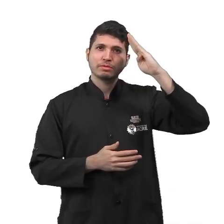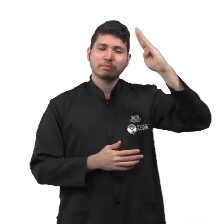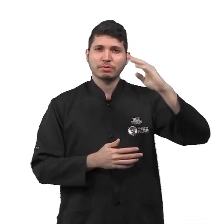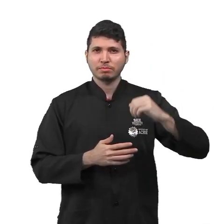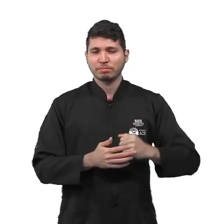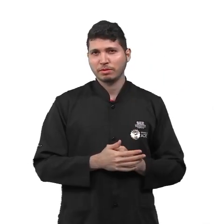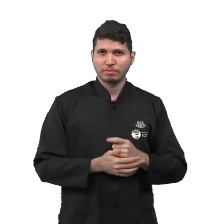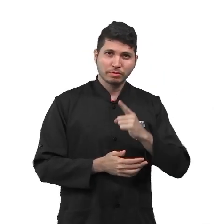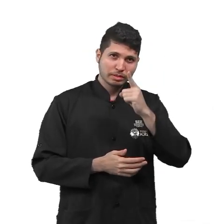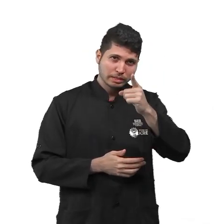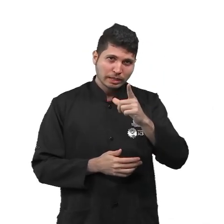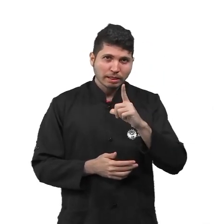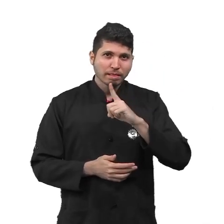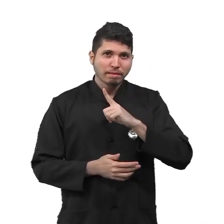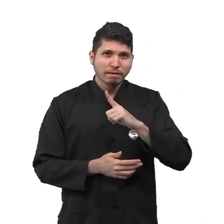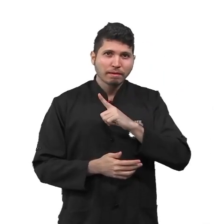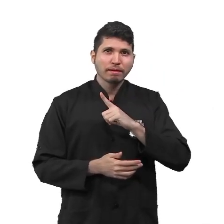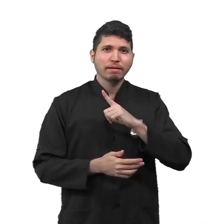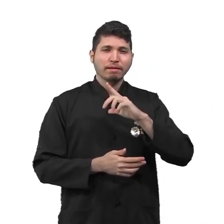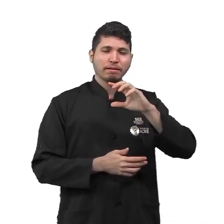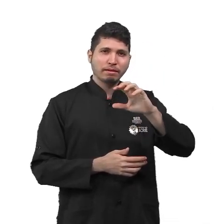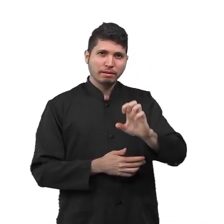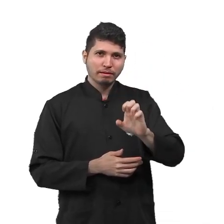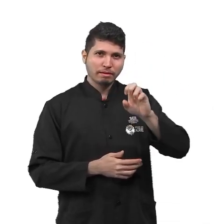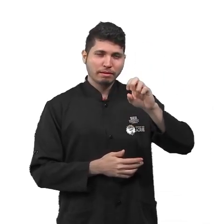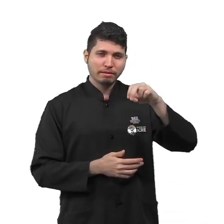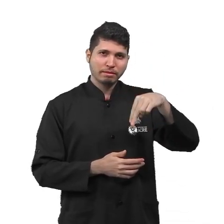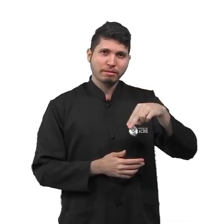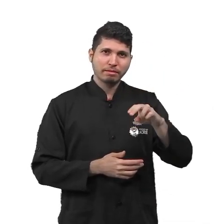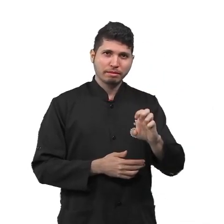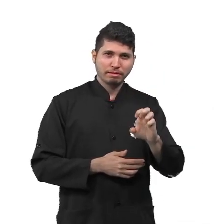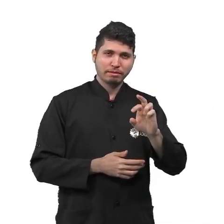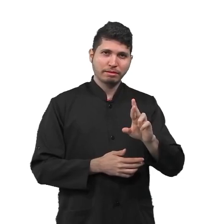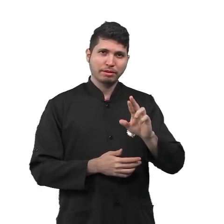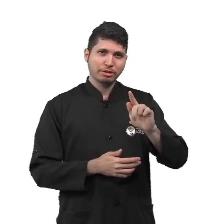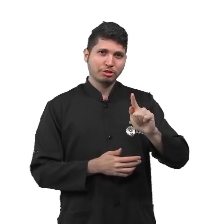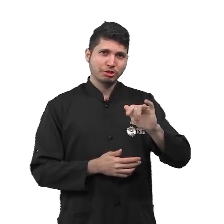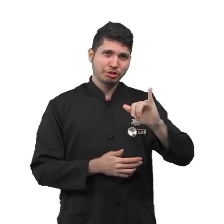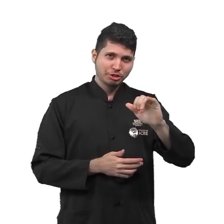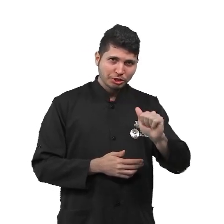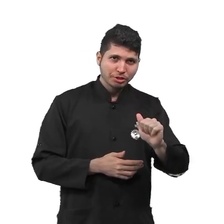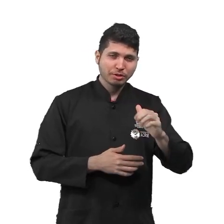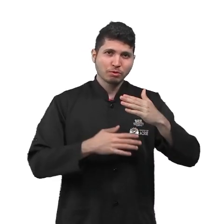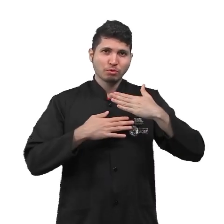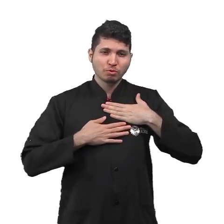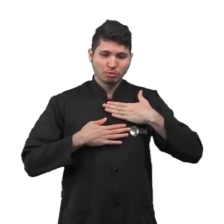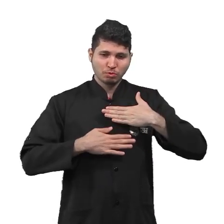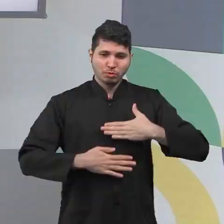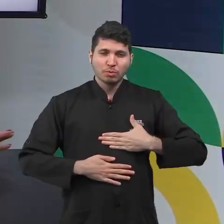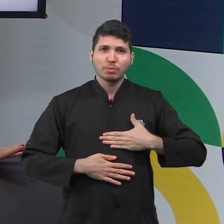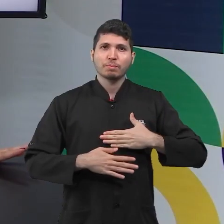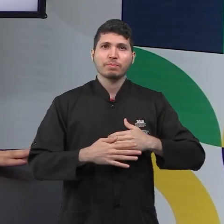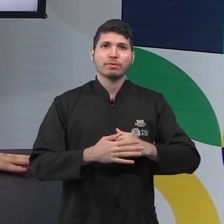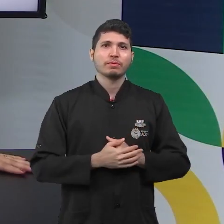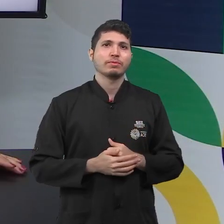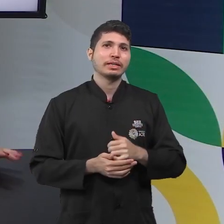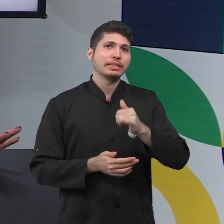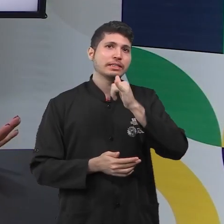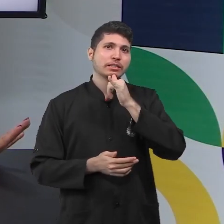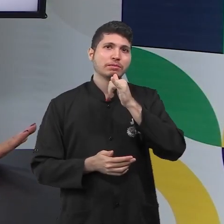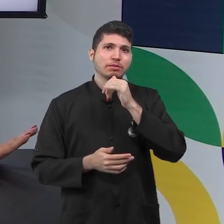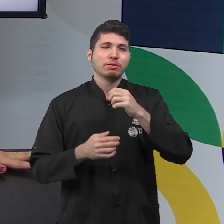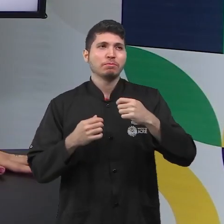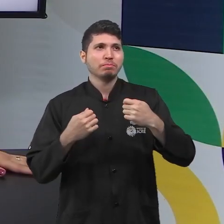seres vivos. E ele vai fornecer ali um combustível rápido, Por exemplo, a gente está ali com muita fome, a gente vai fazer um treino, a gente